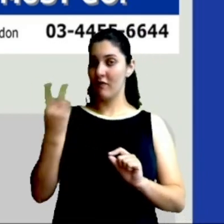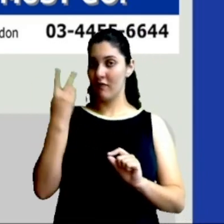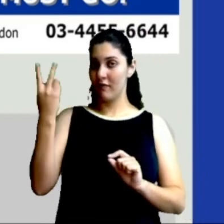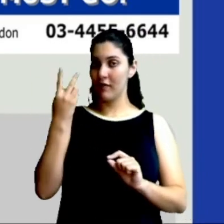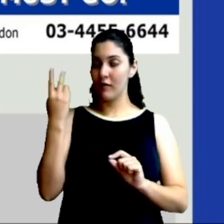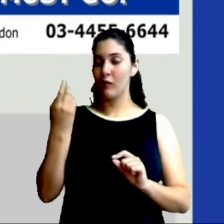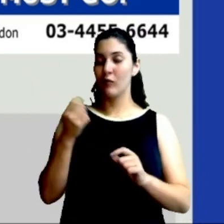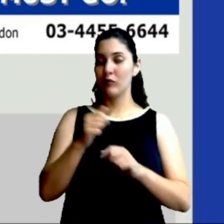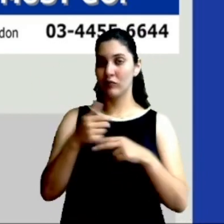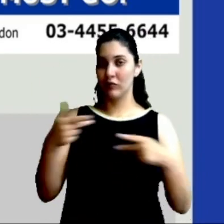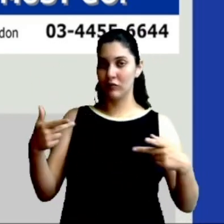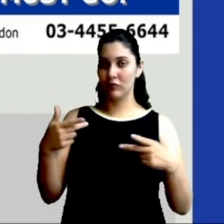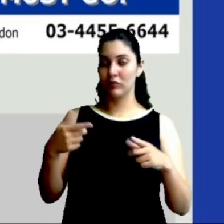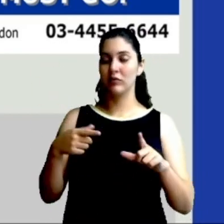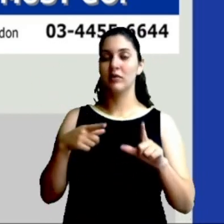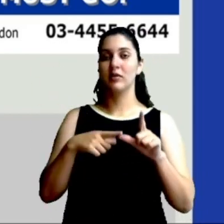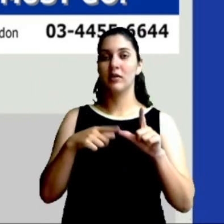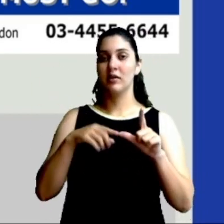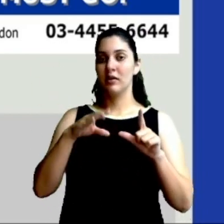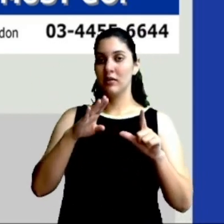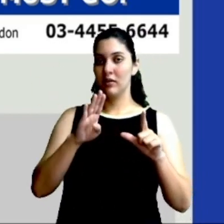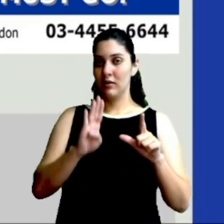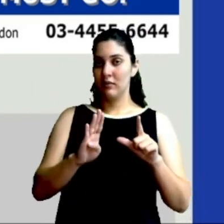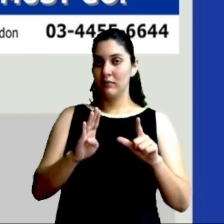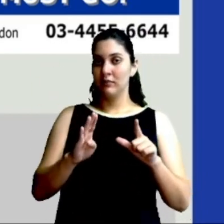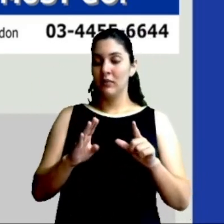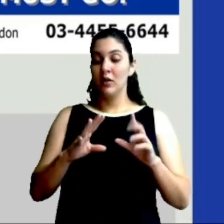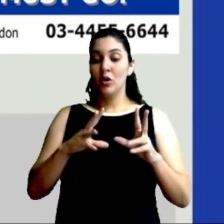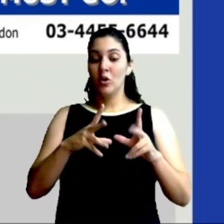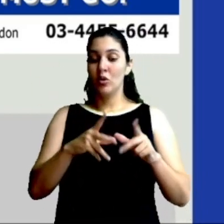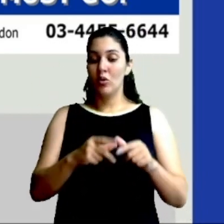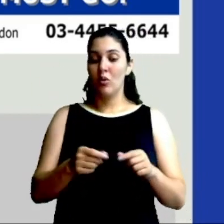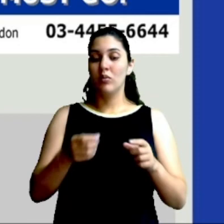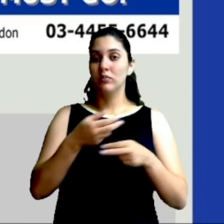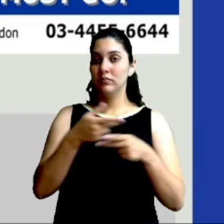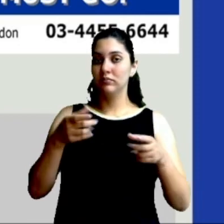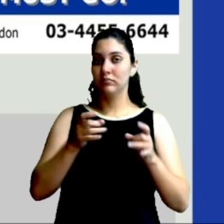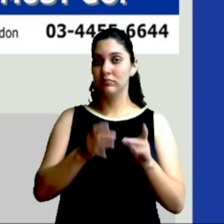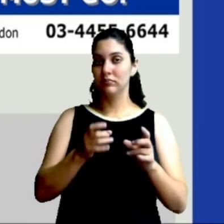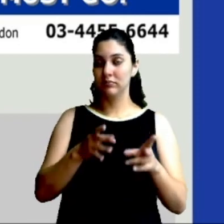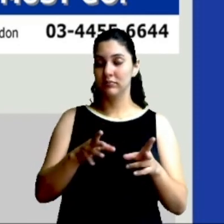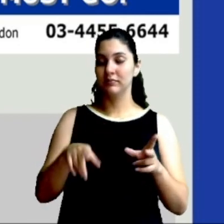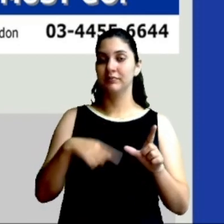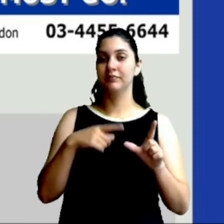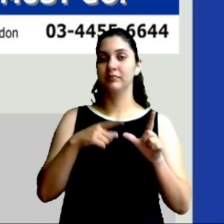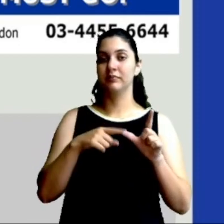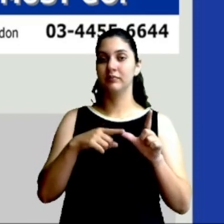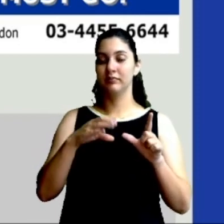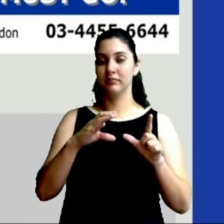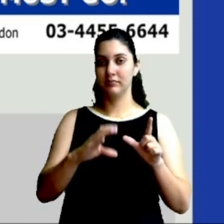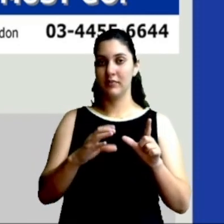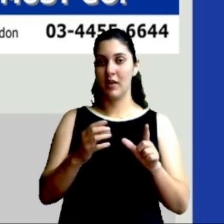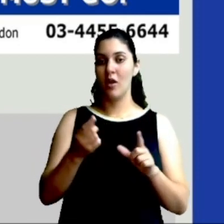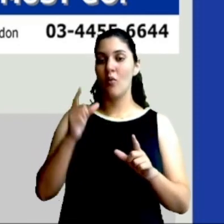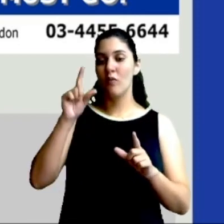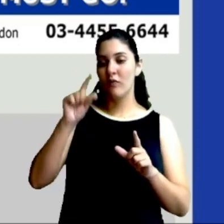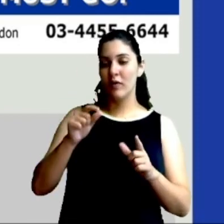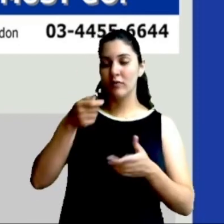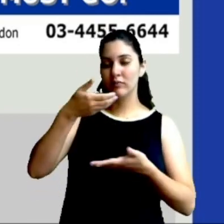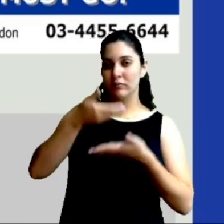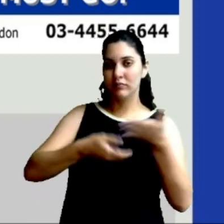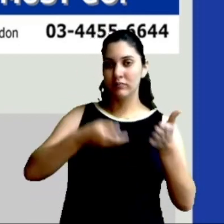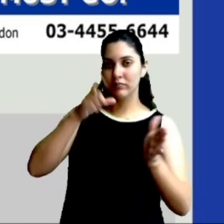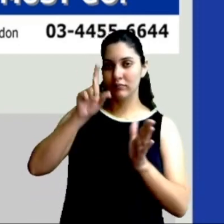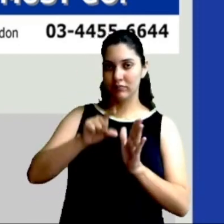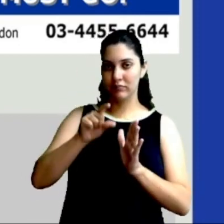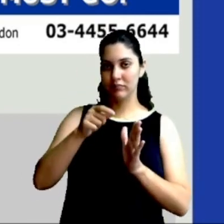A, o total de produtos à venda, na letra B, o valor mínimo de desconto, na letra C, ou